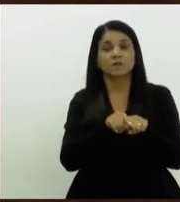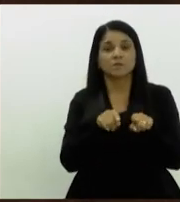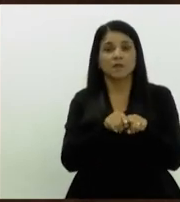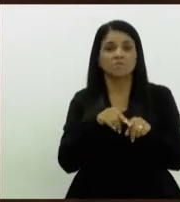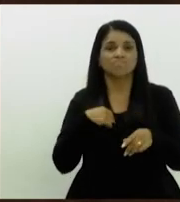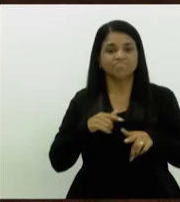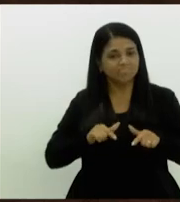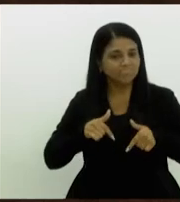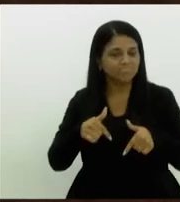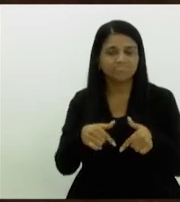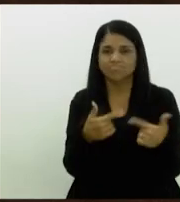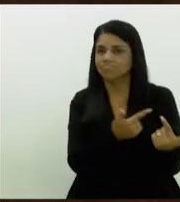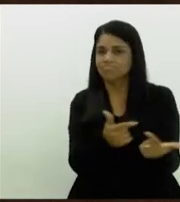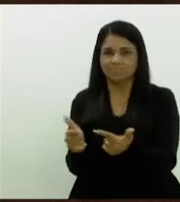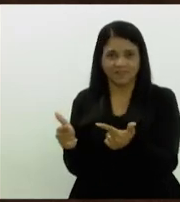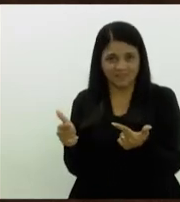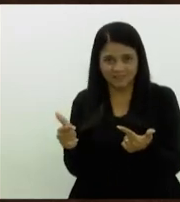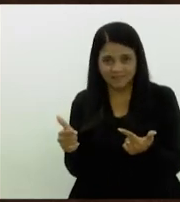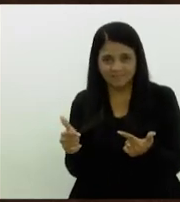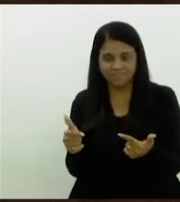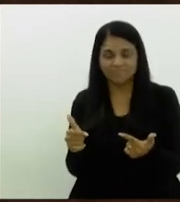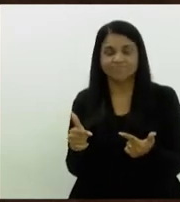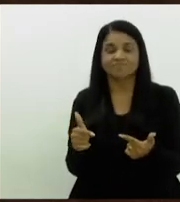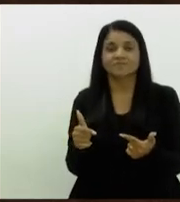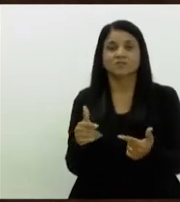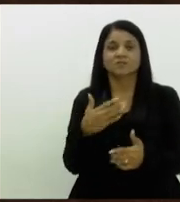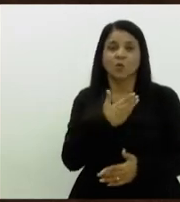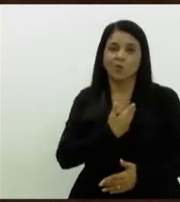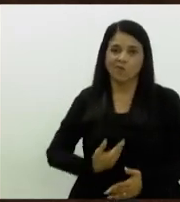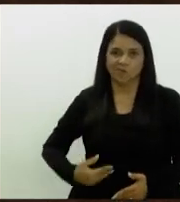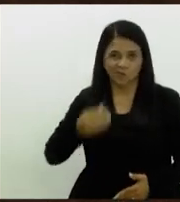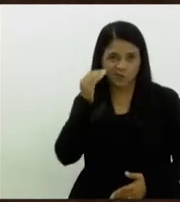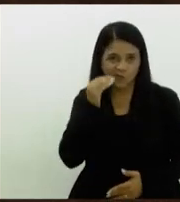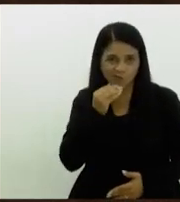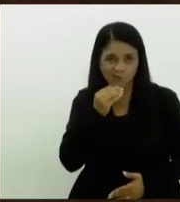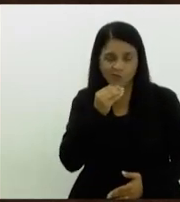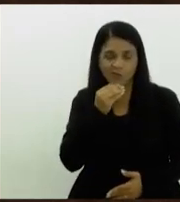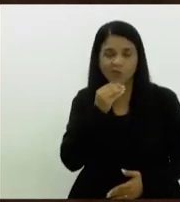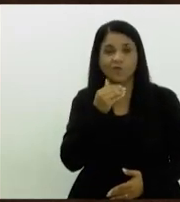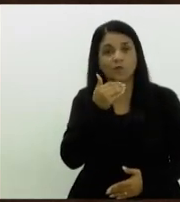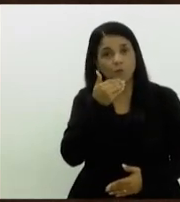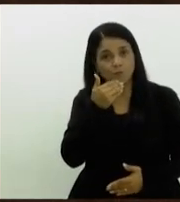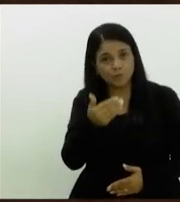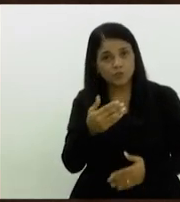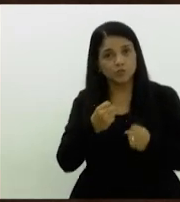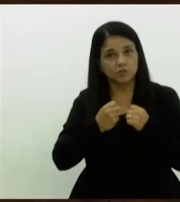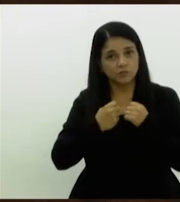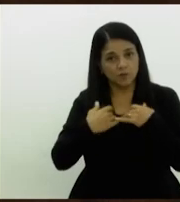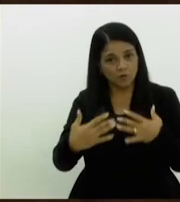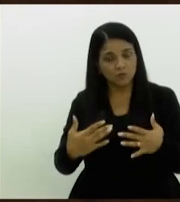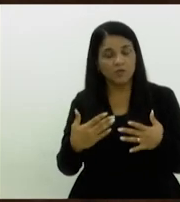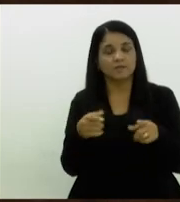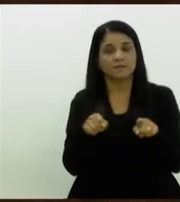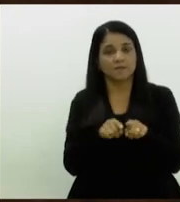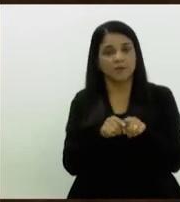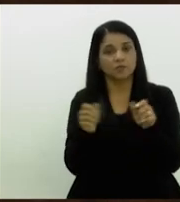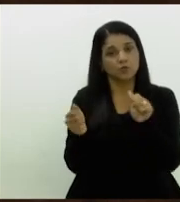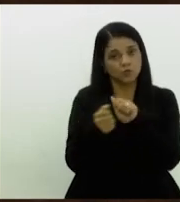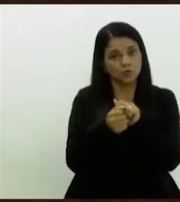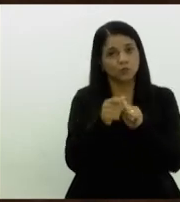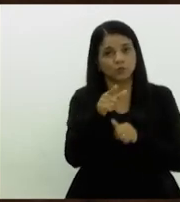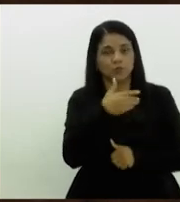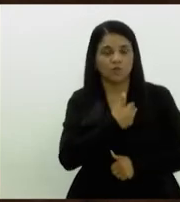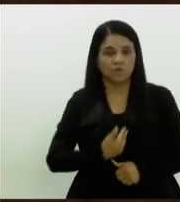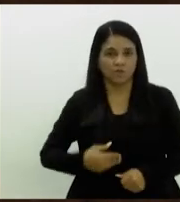estão sendo tomadas. E aí, senhor governador, por certo, também vou pedir uma audiência com Vossa Excelência, para que a